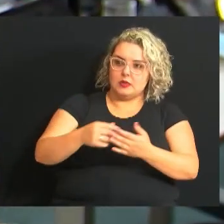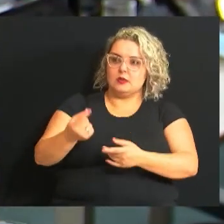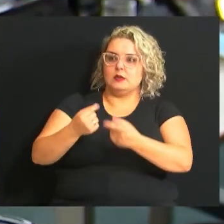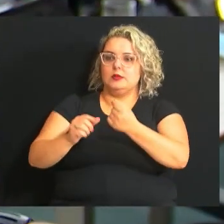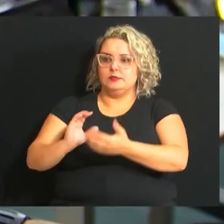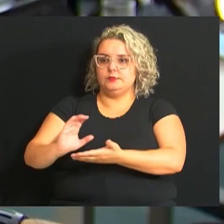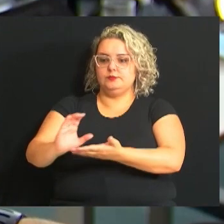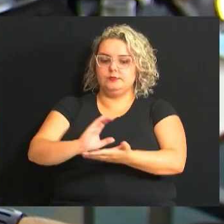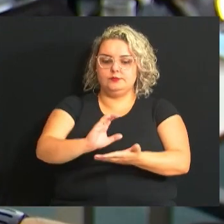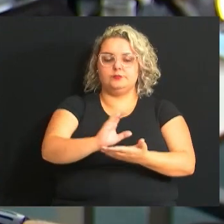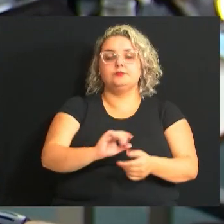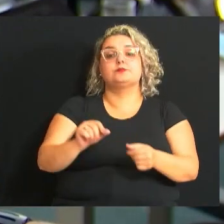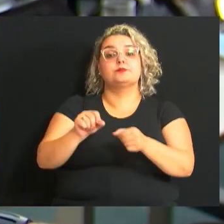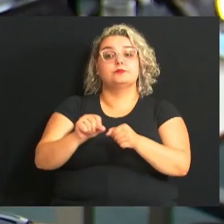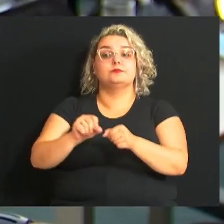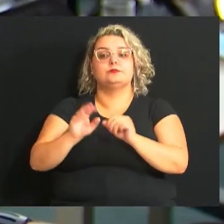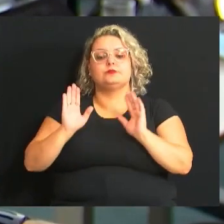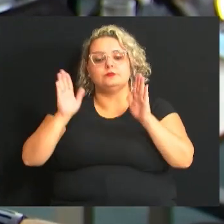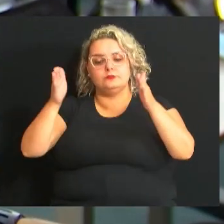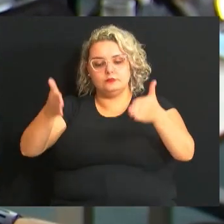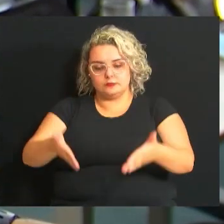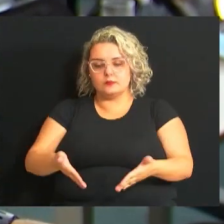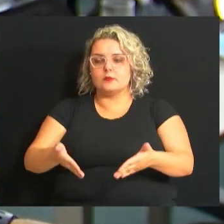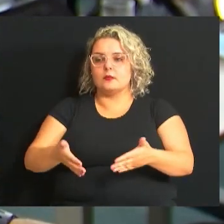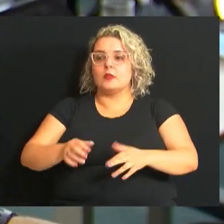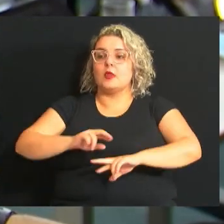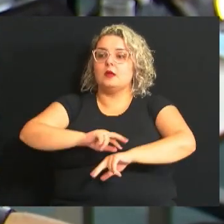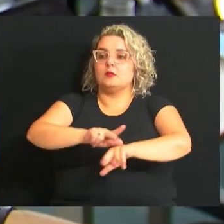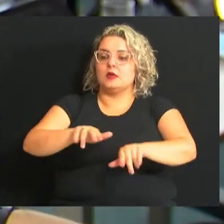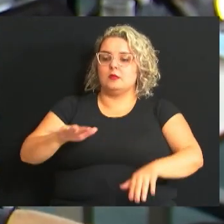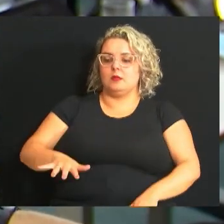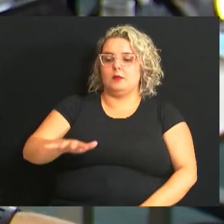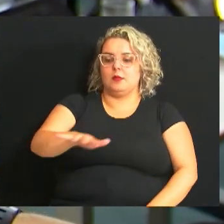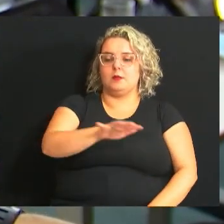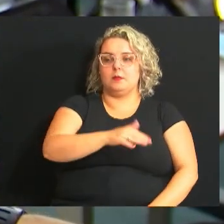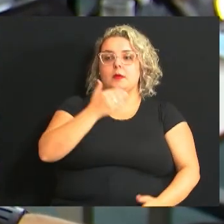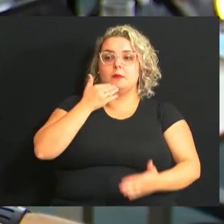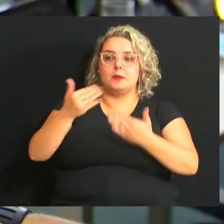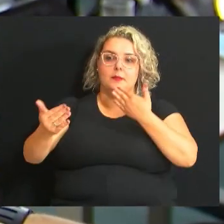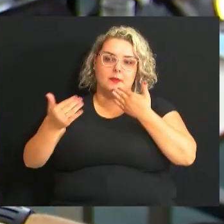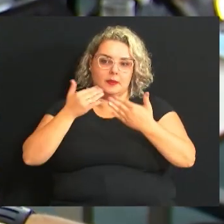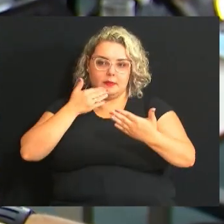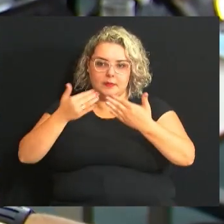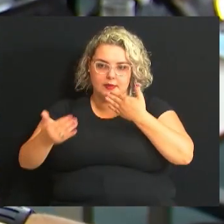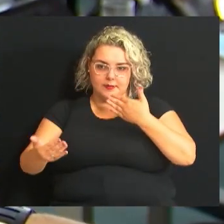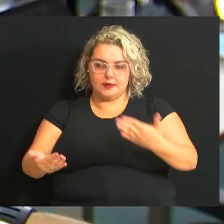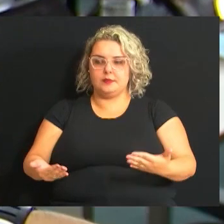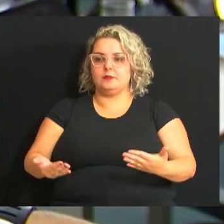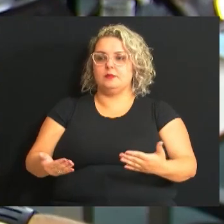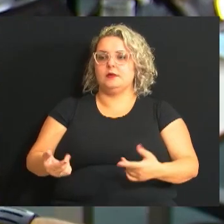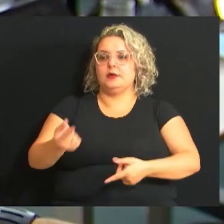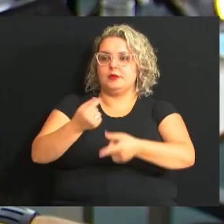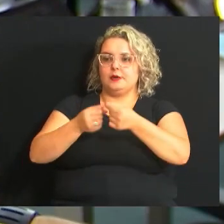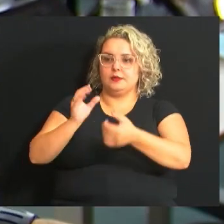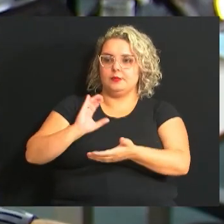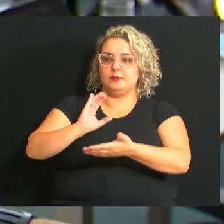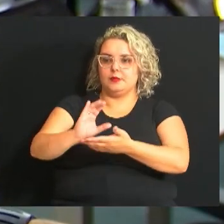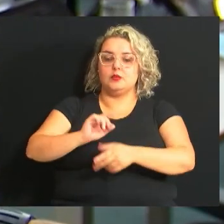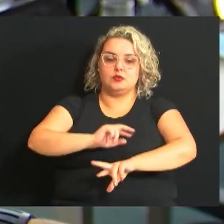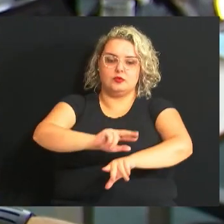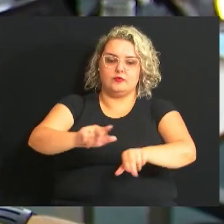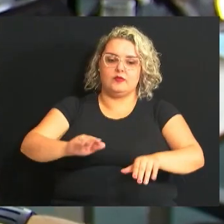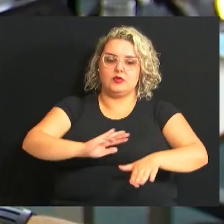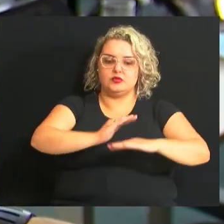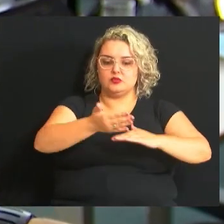feito, afunilamos para várias demandas que estamos destinando as emendas impositivas nos vários bairros de Campinas,